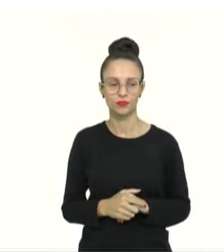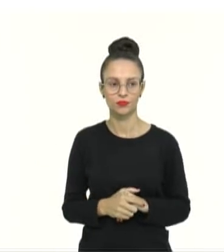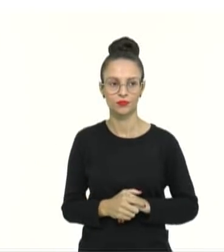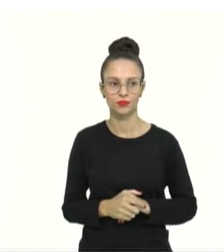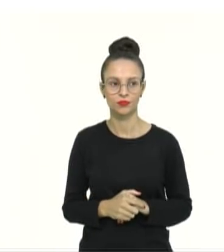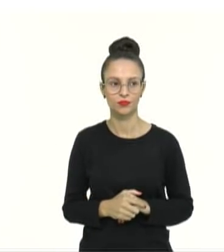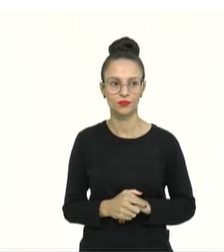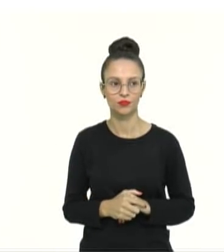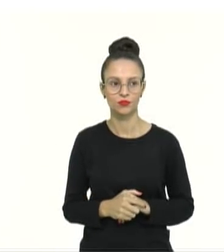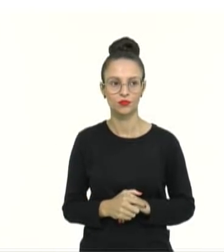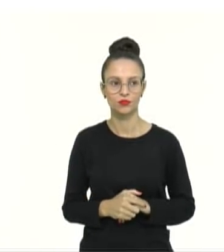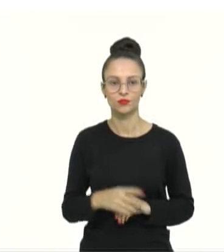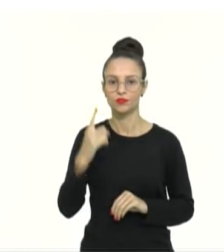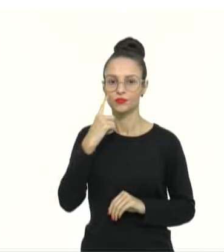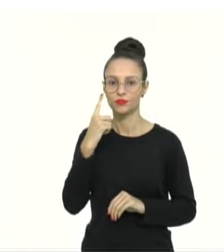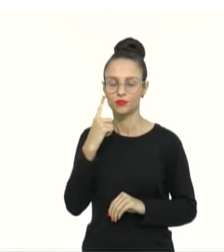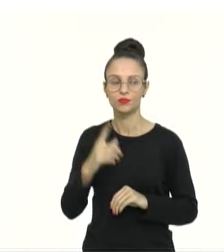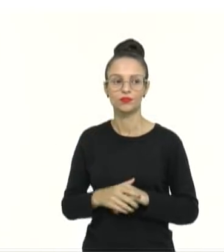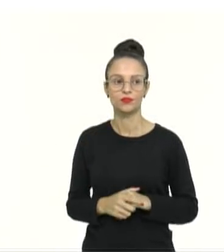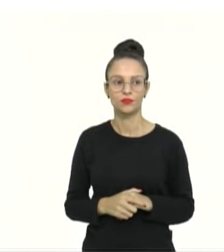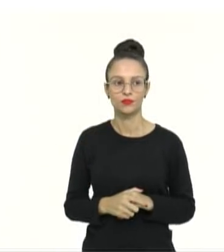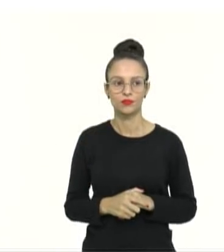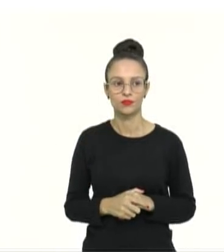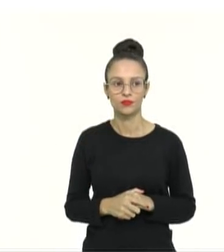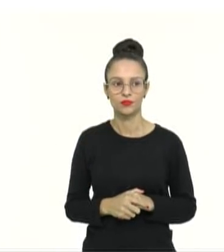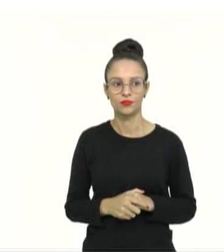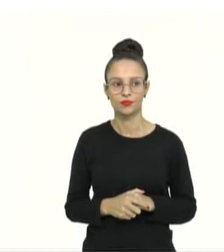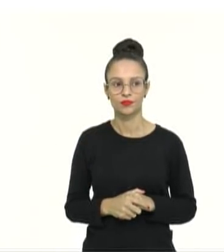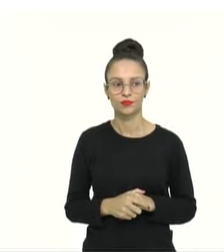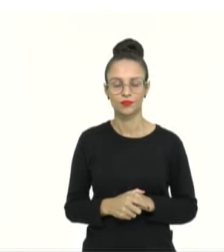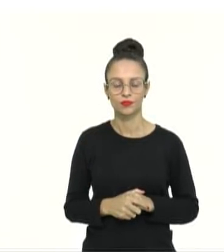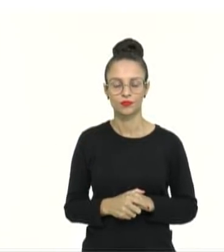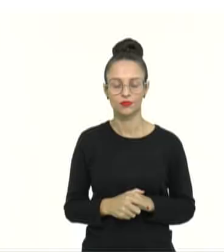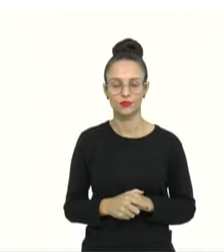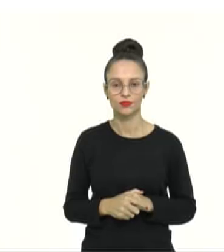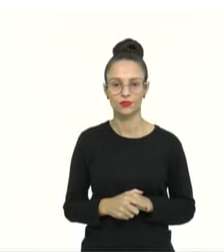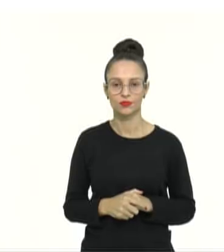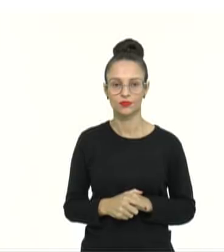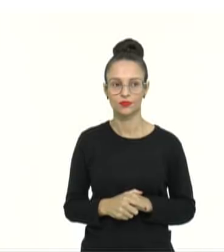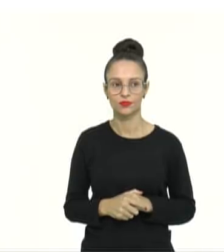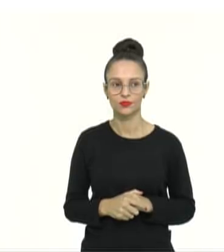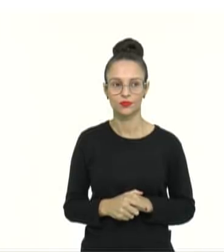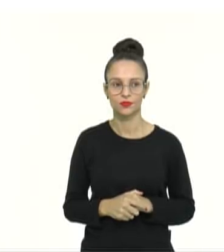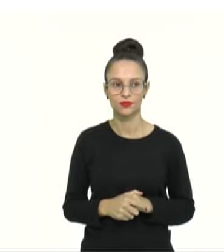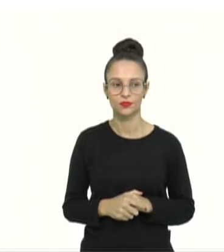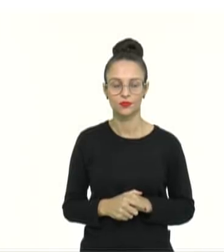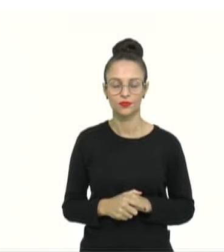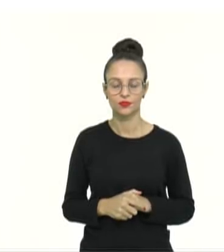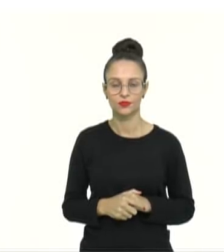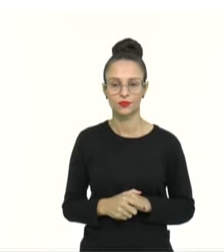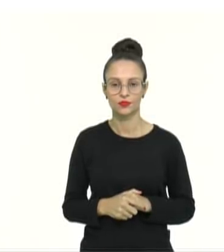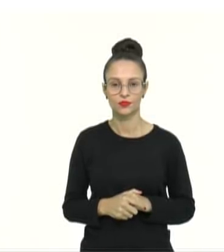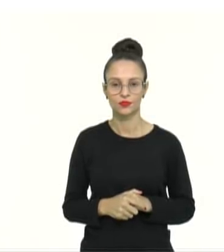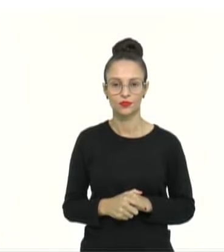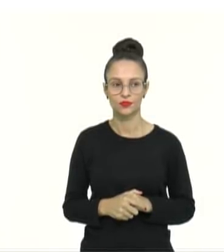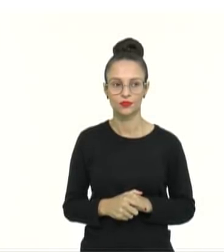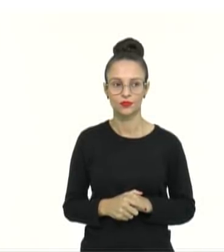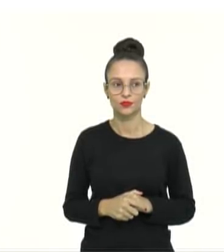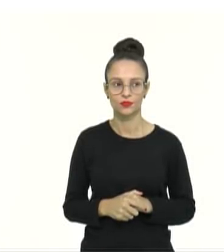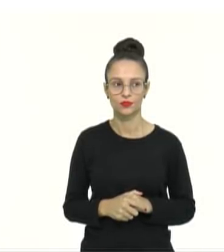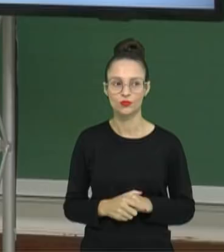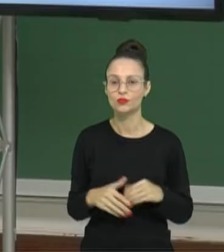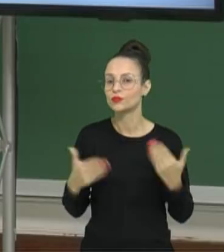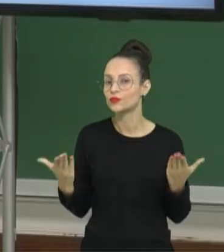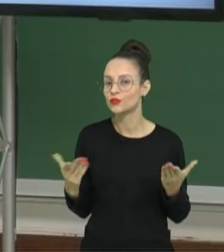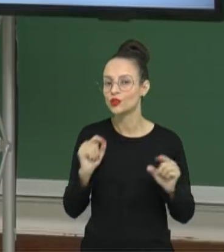segunda imagem? Então, olha lá. They are dancing, they are singing, or they are talking.